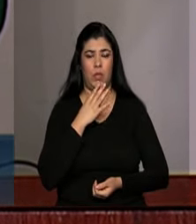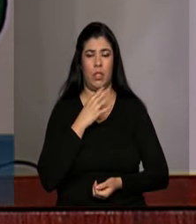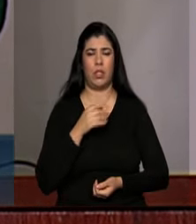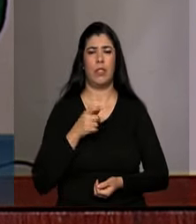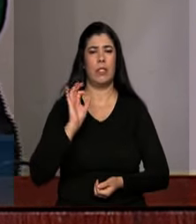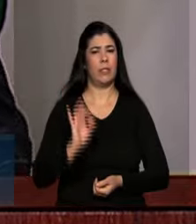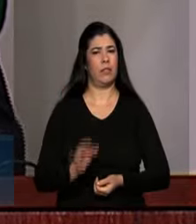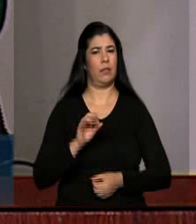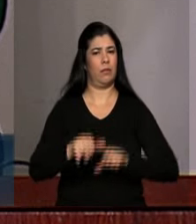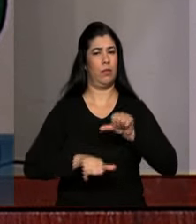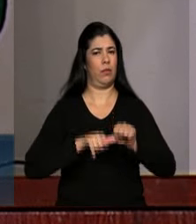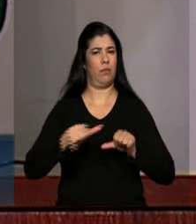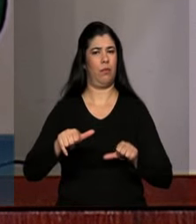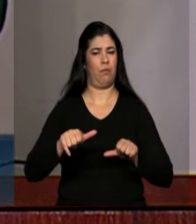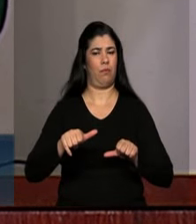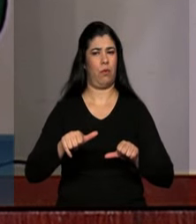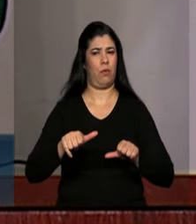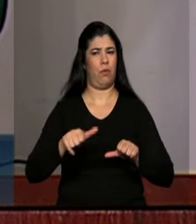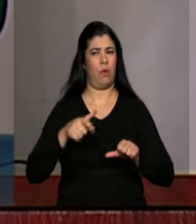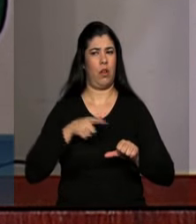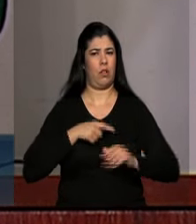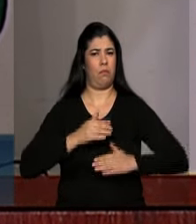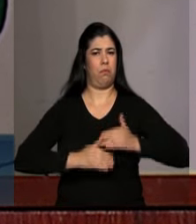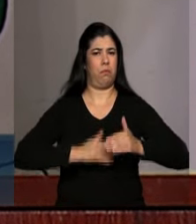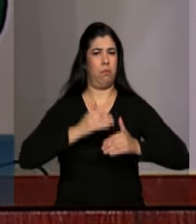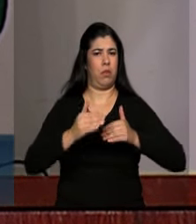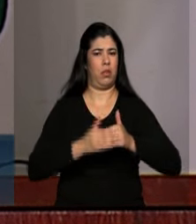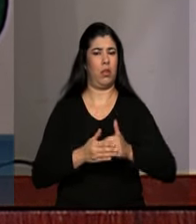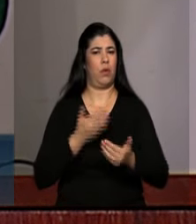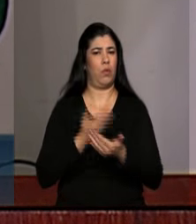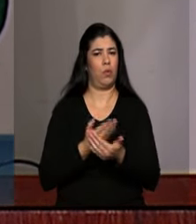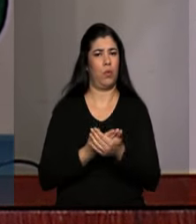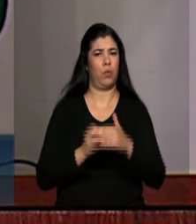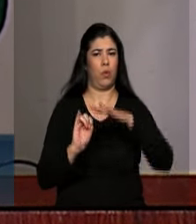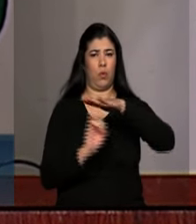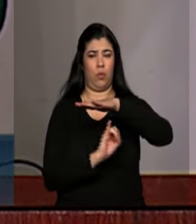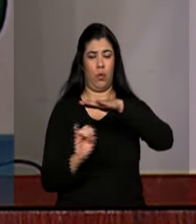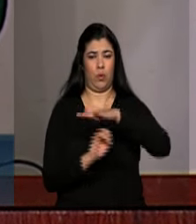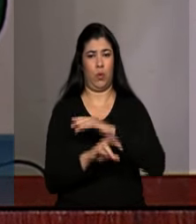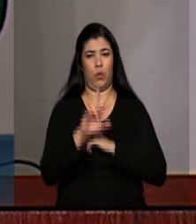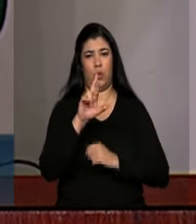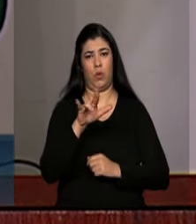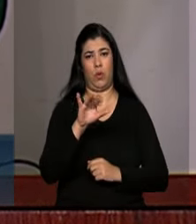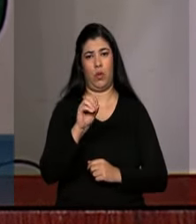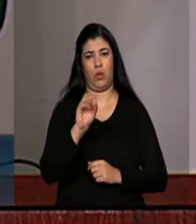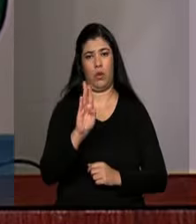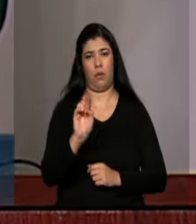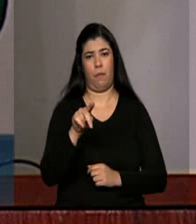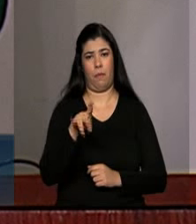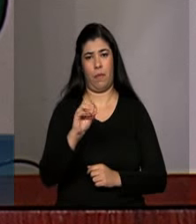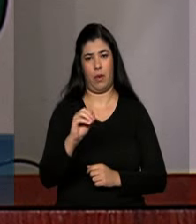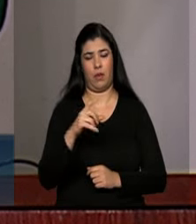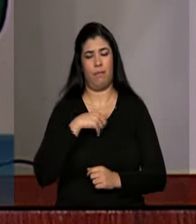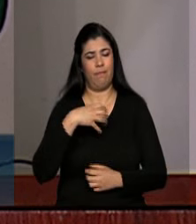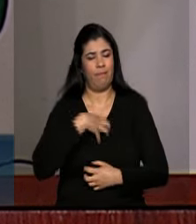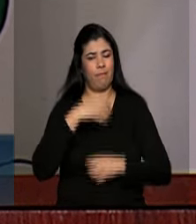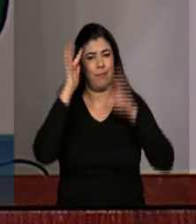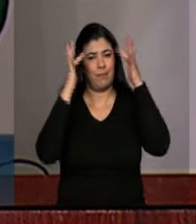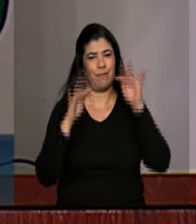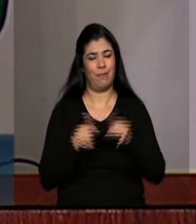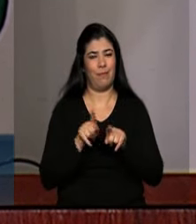certamente tornou a nossa passagem, a nossa travessia pelo Instituto Rio Branco, mais feliz e prazerosa.